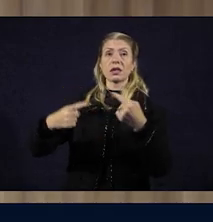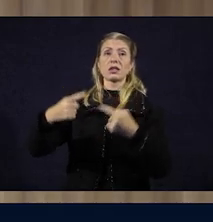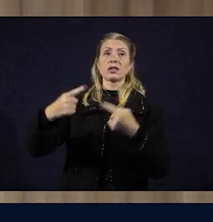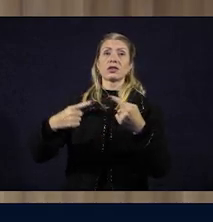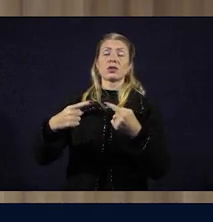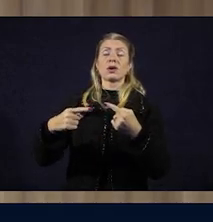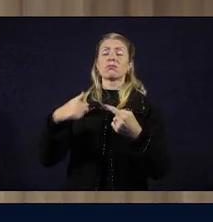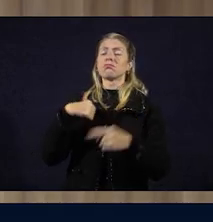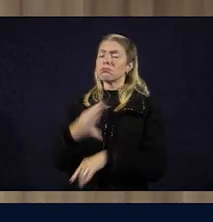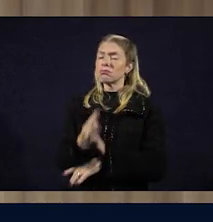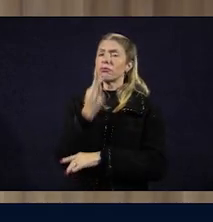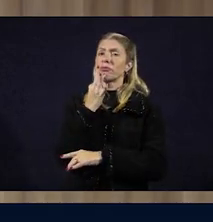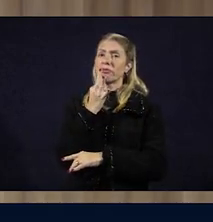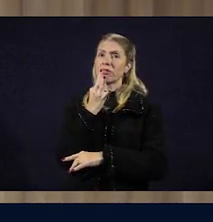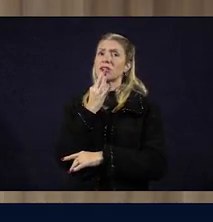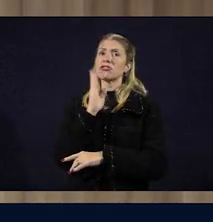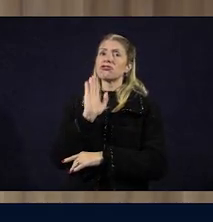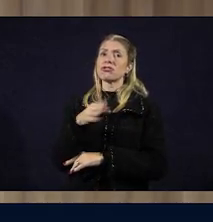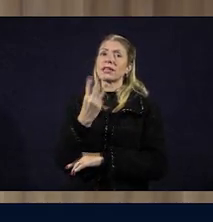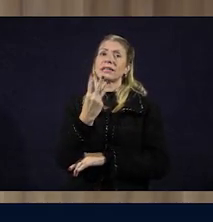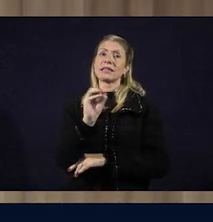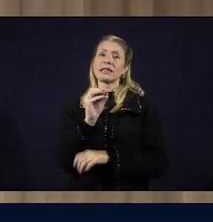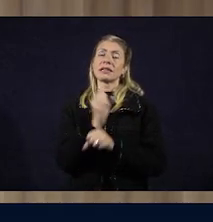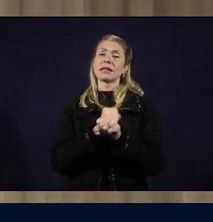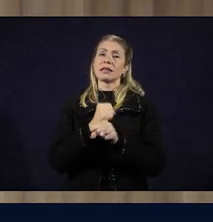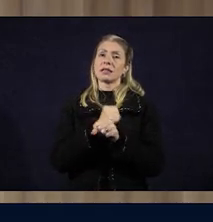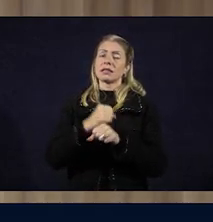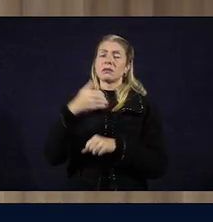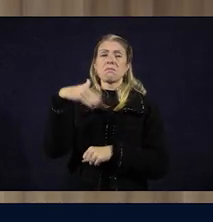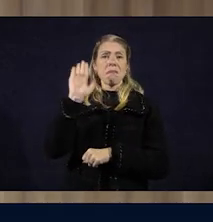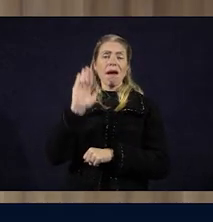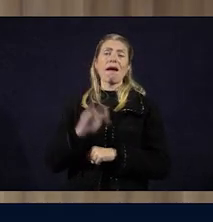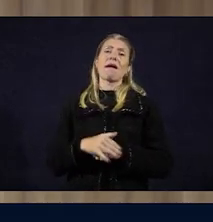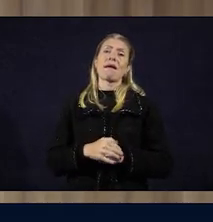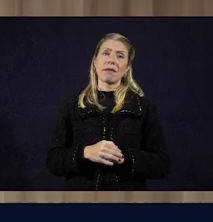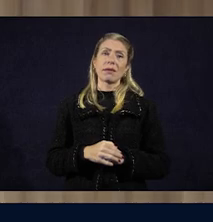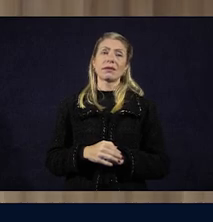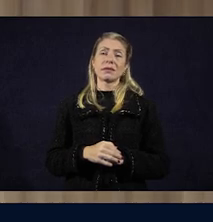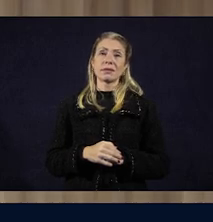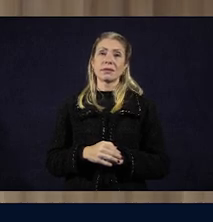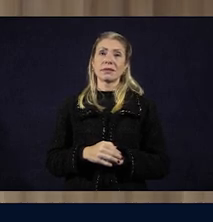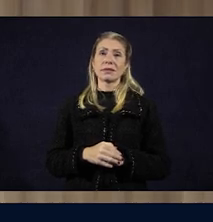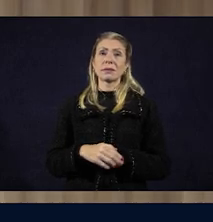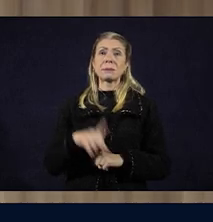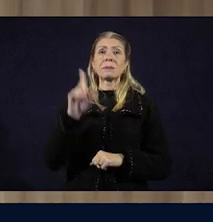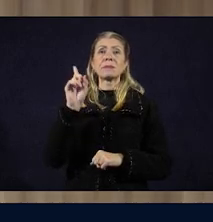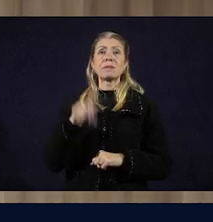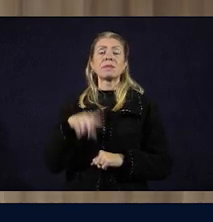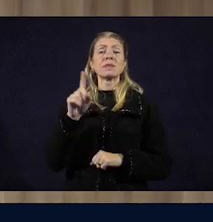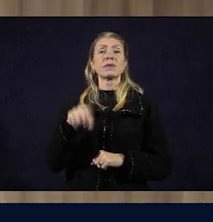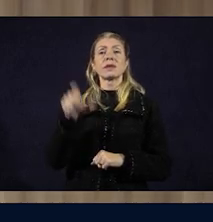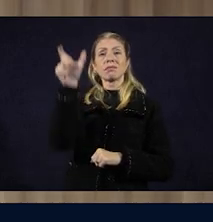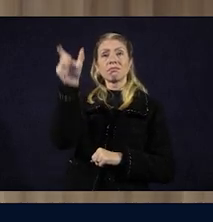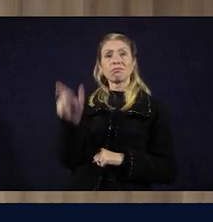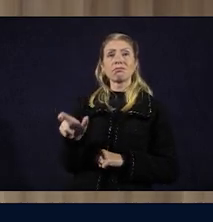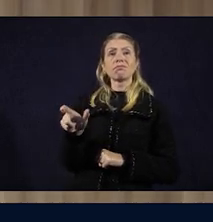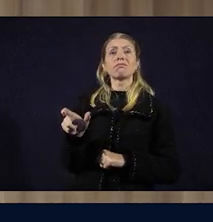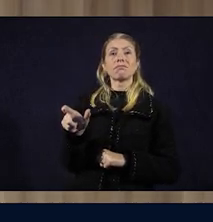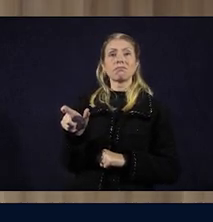eu conheço há quase 30 anos acho que mais de 30 anos acho que é uma das grandes